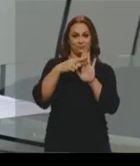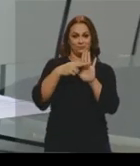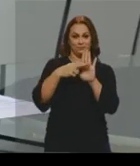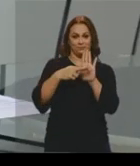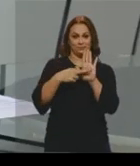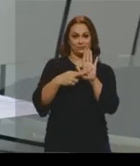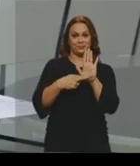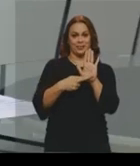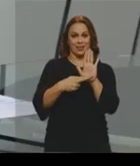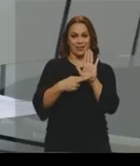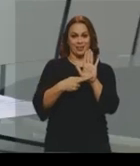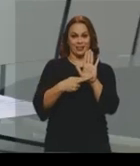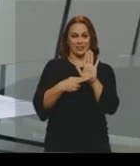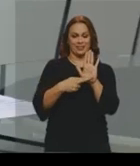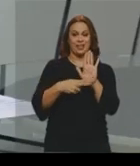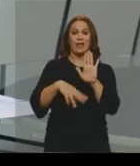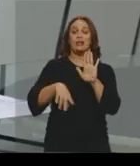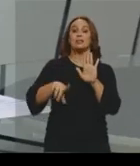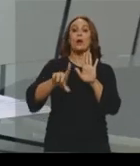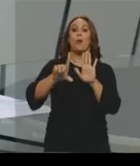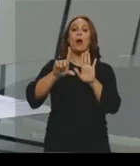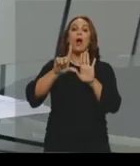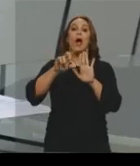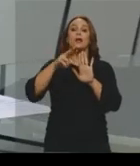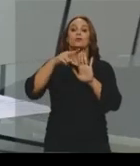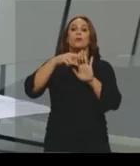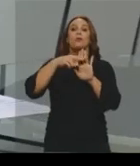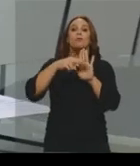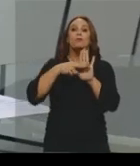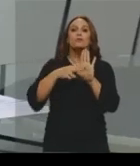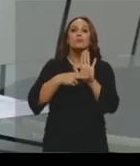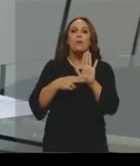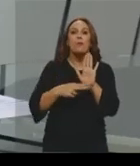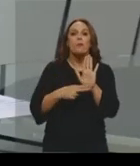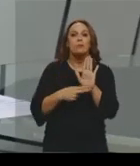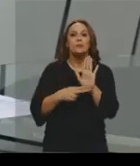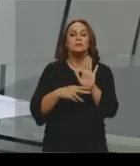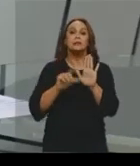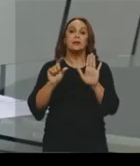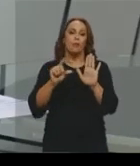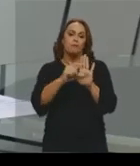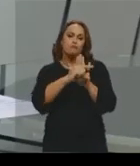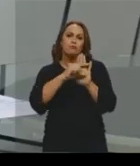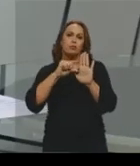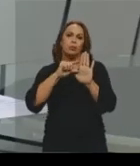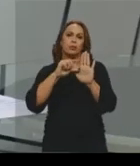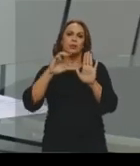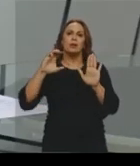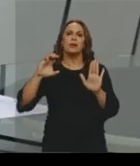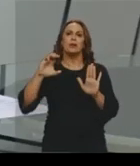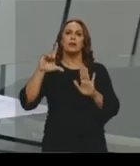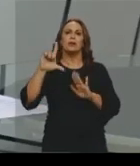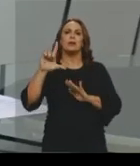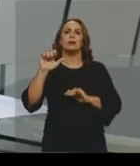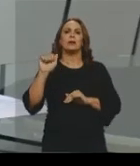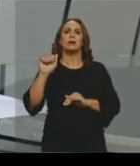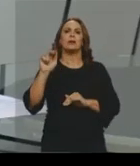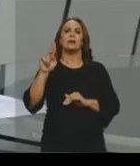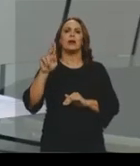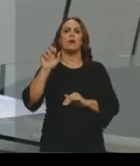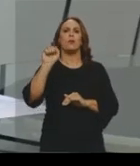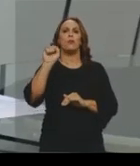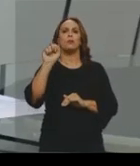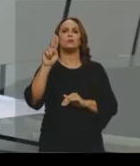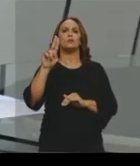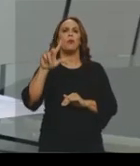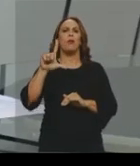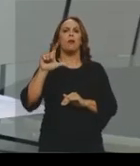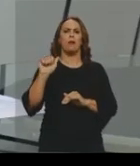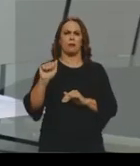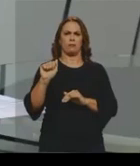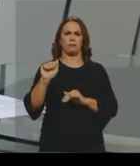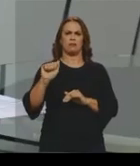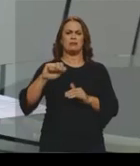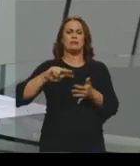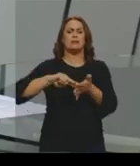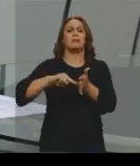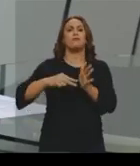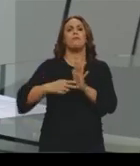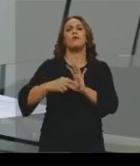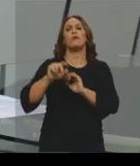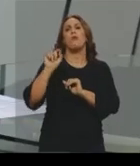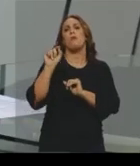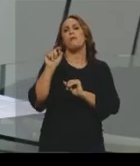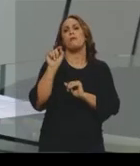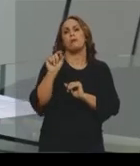ordenamento jurídico do Mercosul. A cláusula democrática basicamente é o seguinte: os países membros do Mercosul